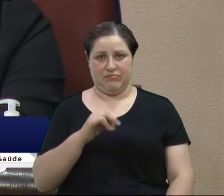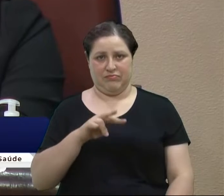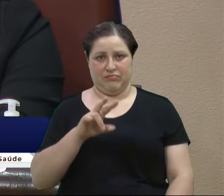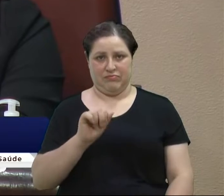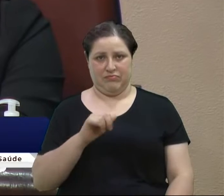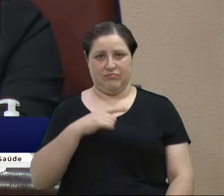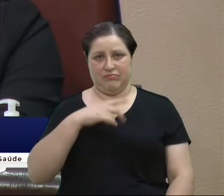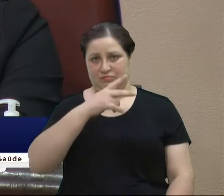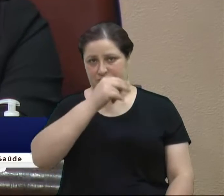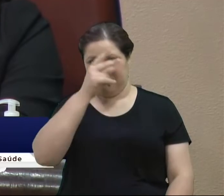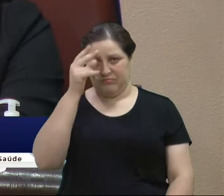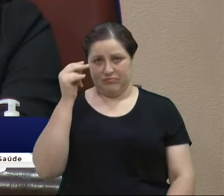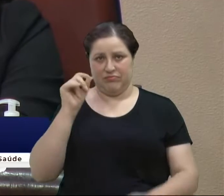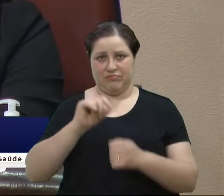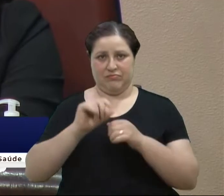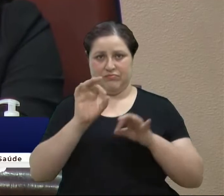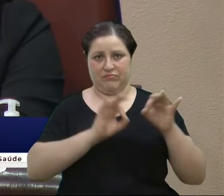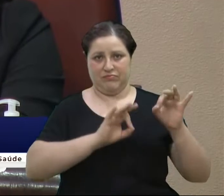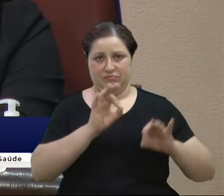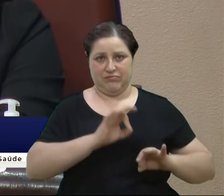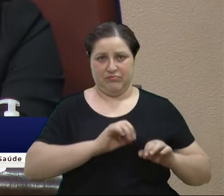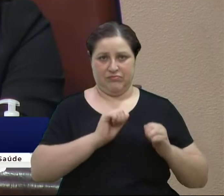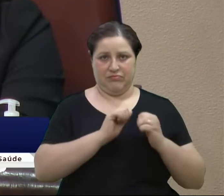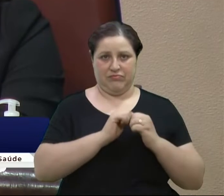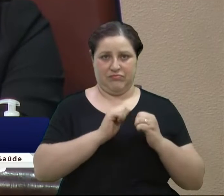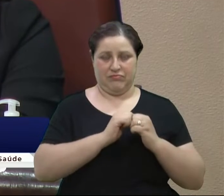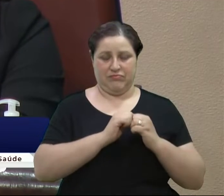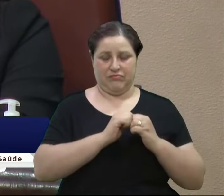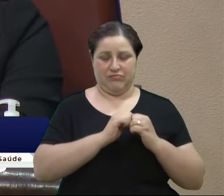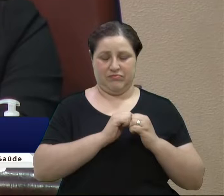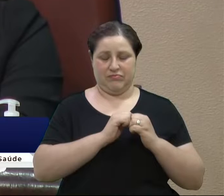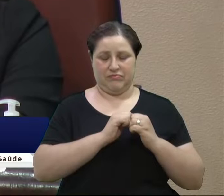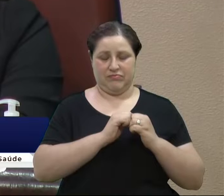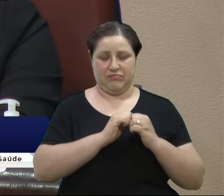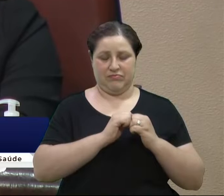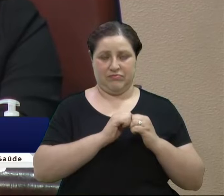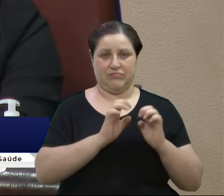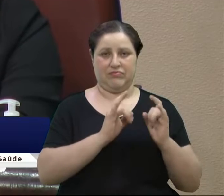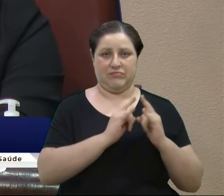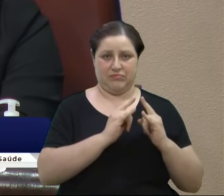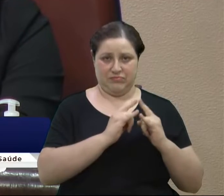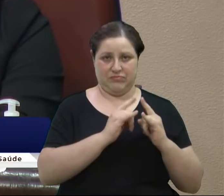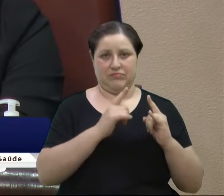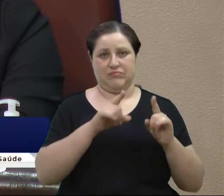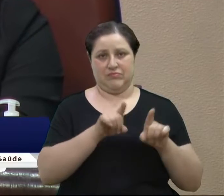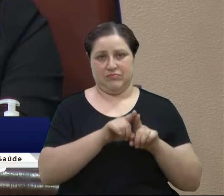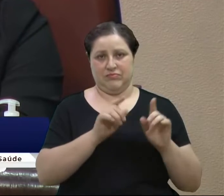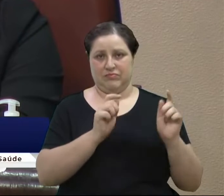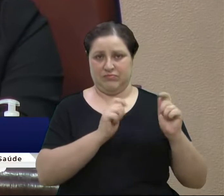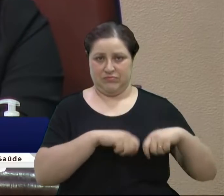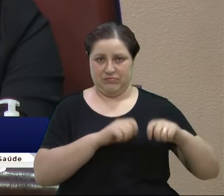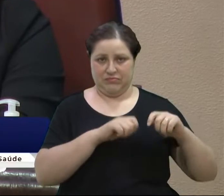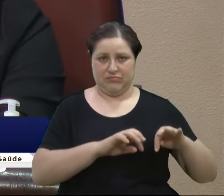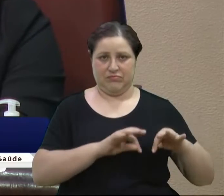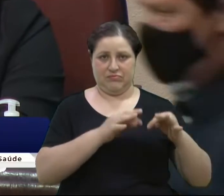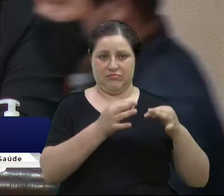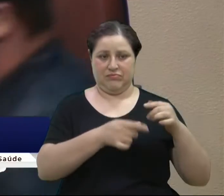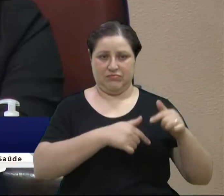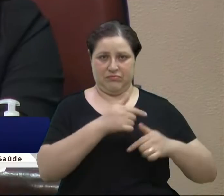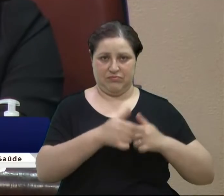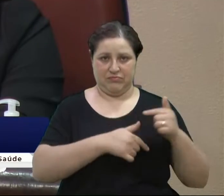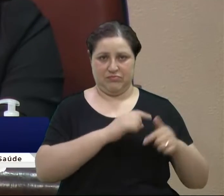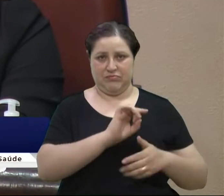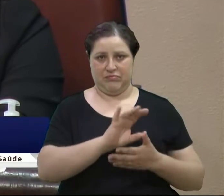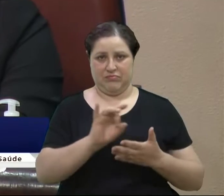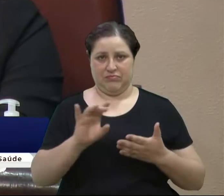às suas instituições e pela capacidade técnica operacional de cada uma. E hoje, então, o estado lança